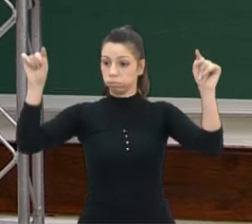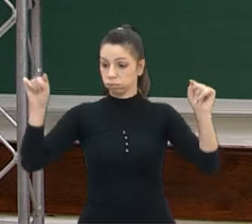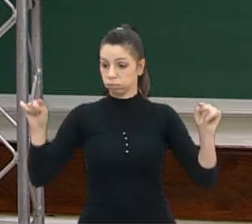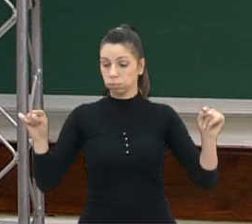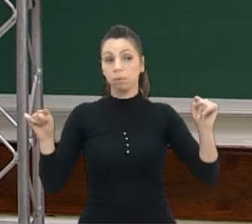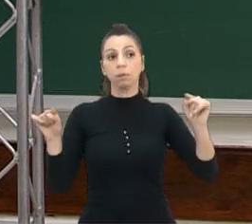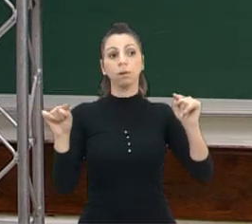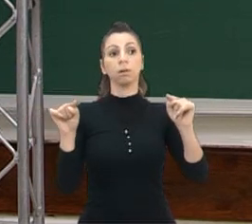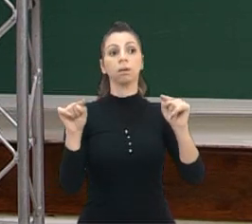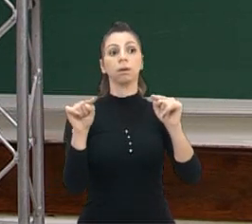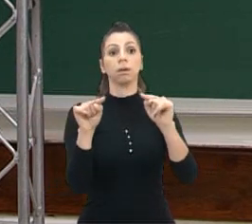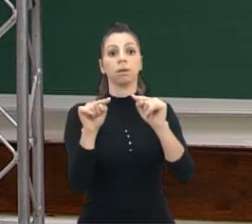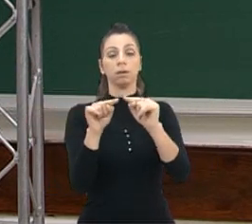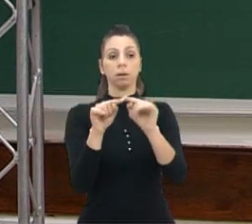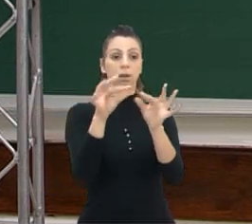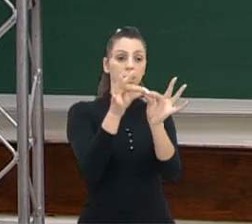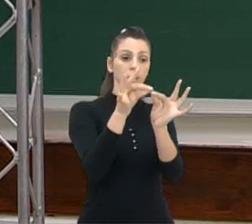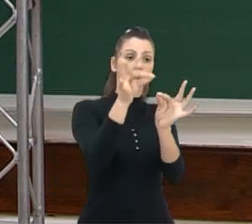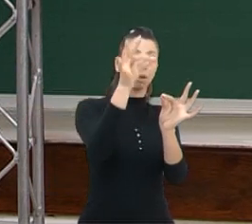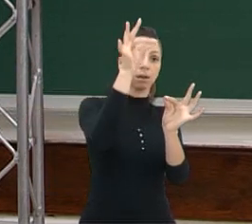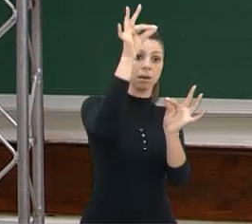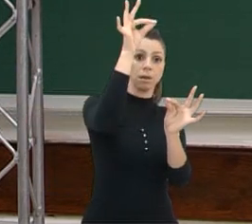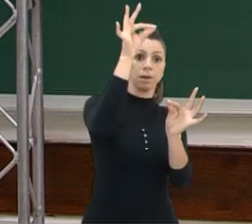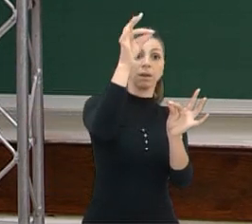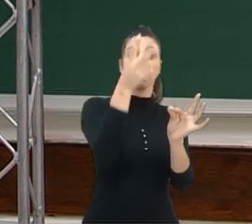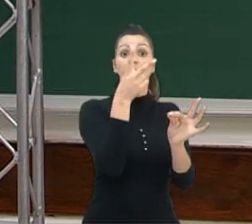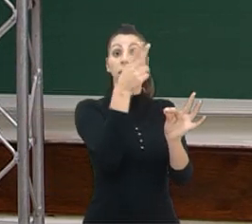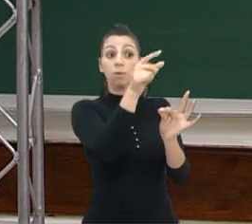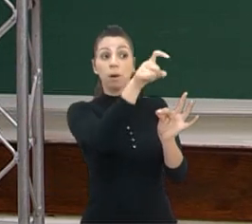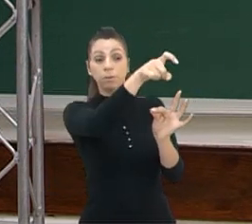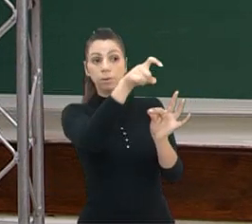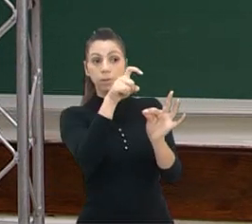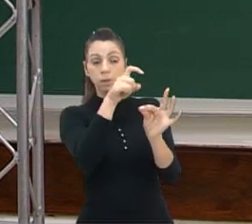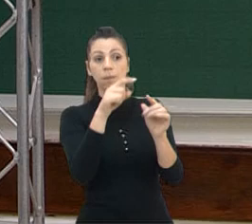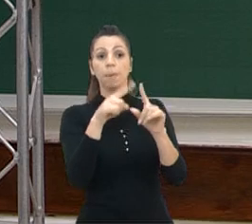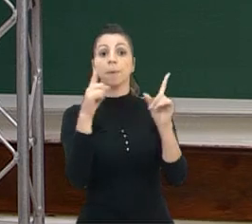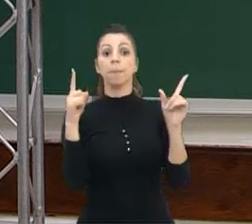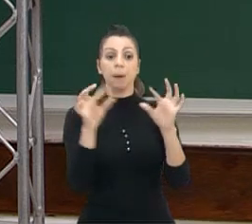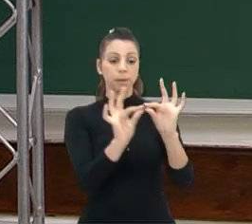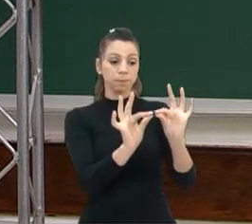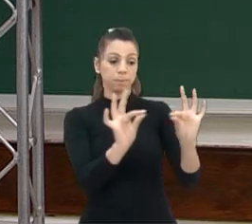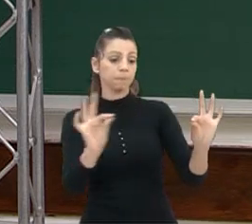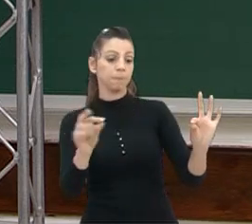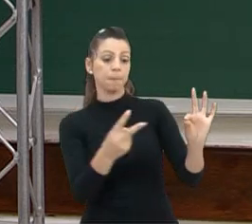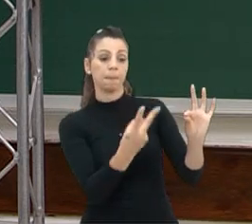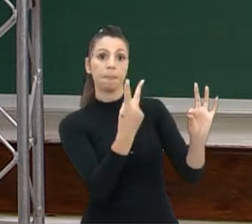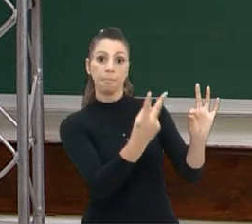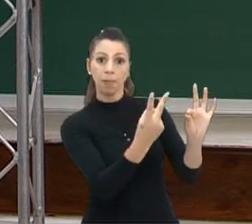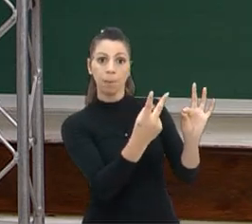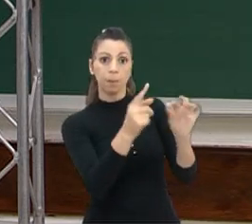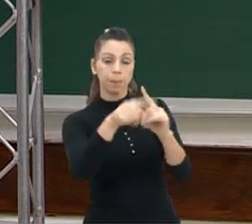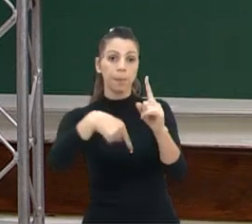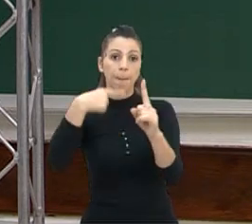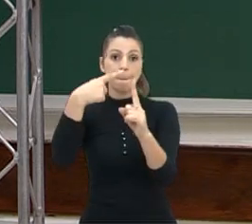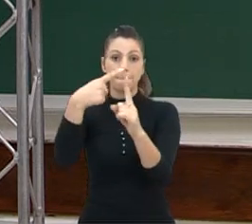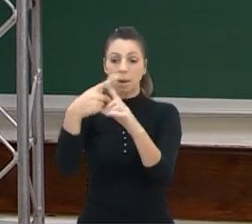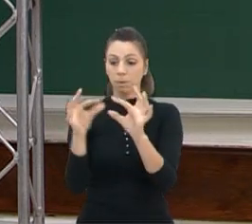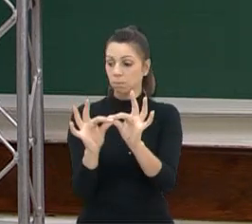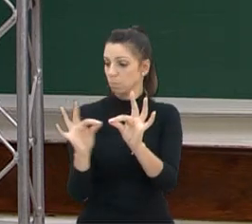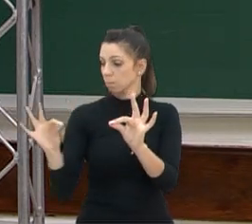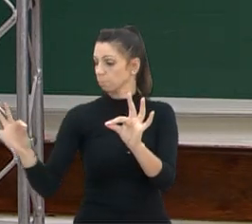mesmo x, e o comprimento agora é o quê? É o comprimento 2 mais o comprimento 3. Então, ao todo, eu vou ter